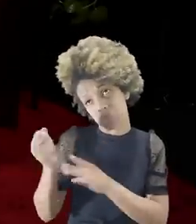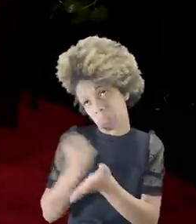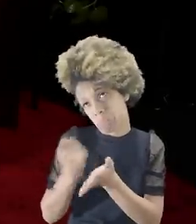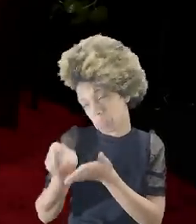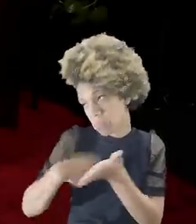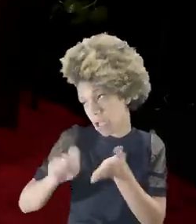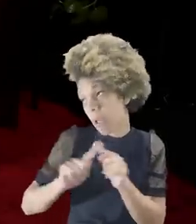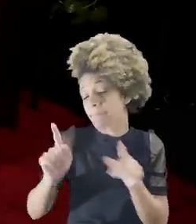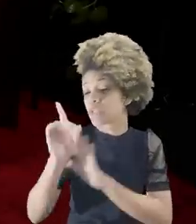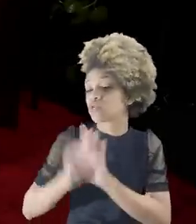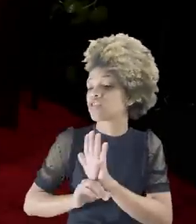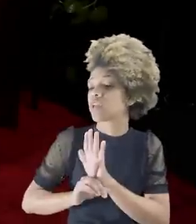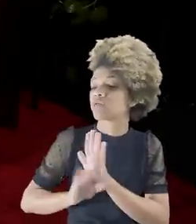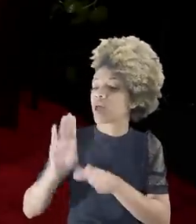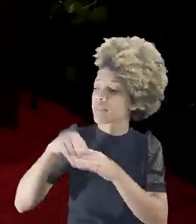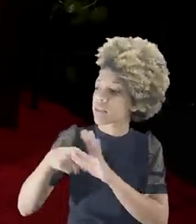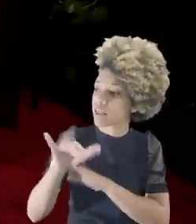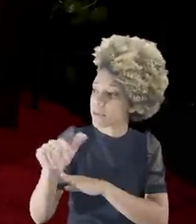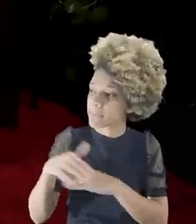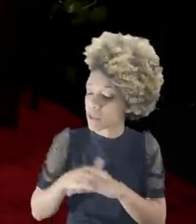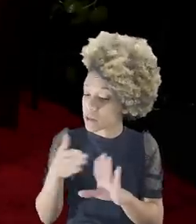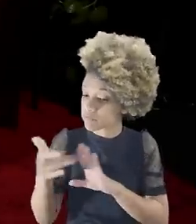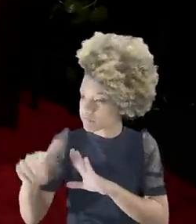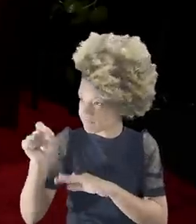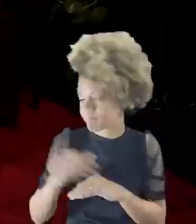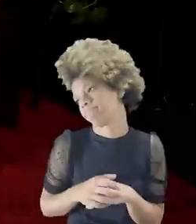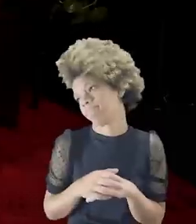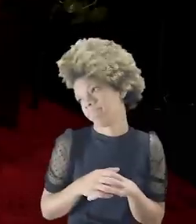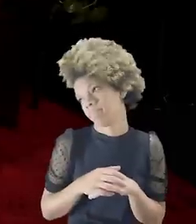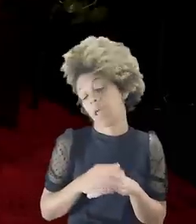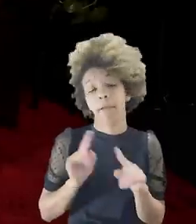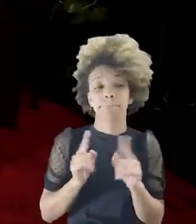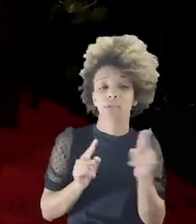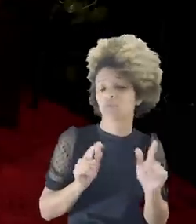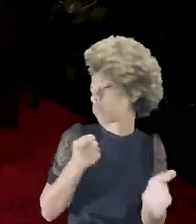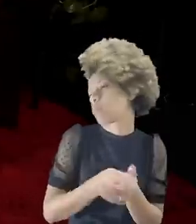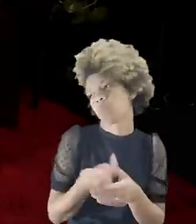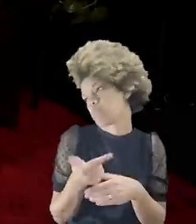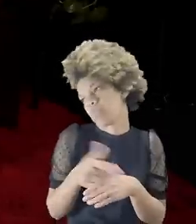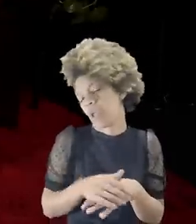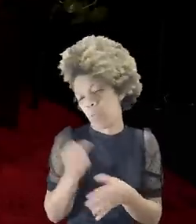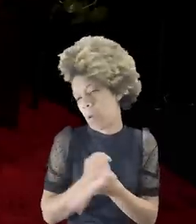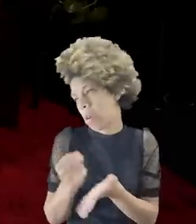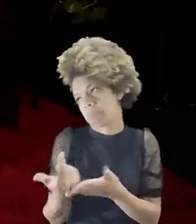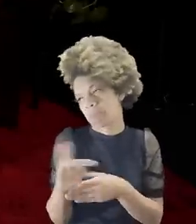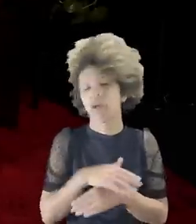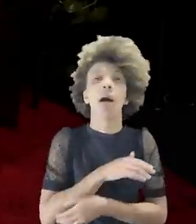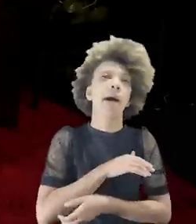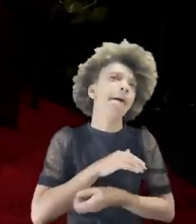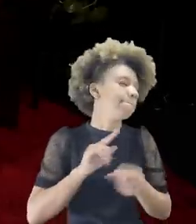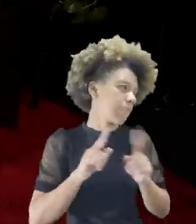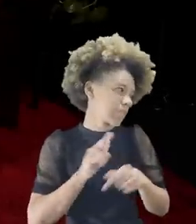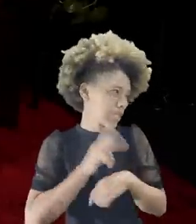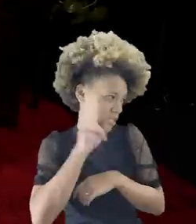ganhar um contrato garantido mas direitos dele dentro da NBA daquele time que escolheu mas o time não é obrigado a dar um contrato garantido pode dar